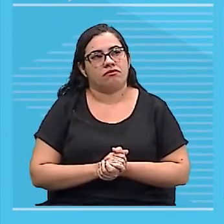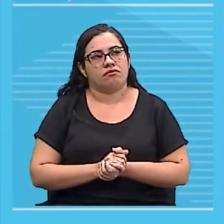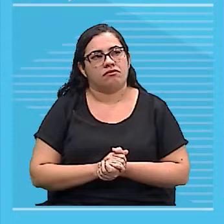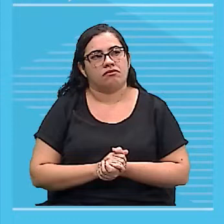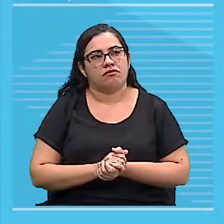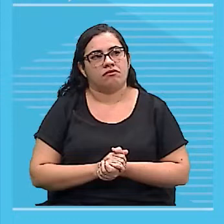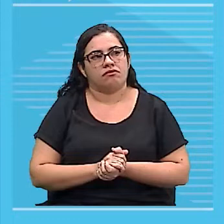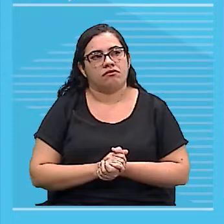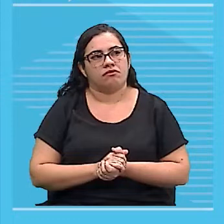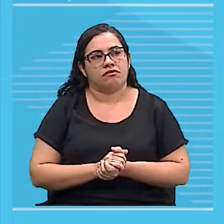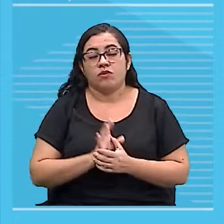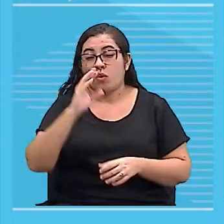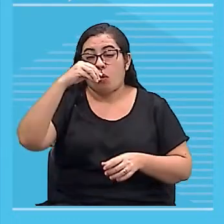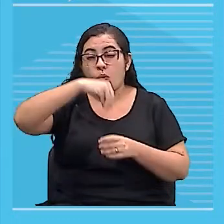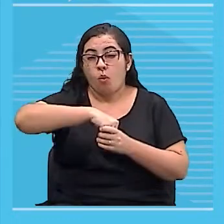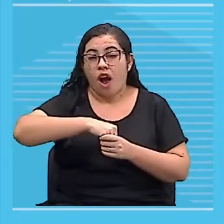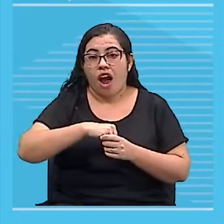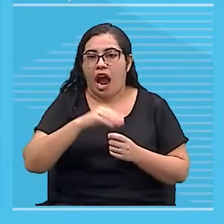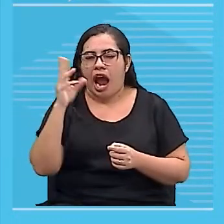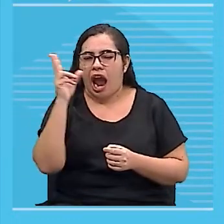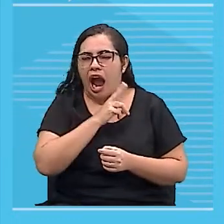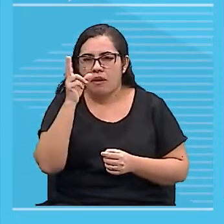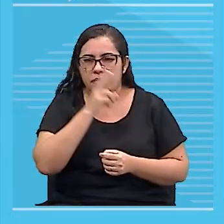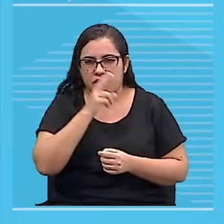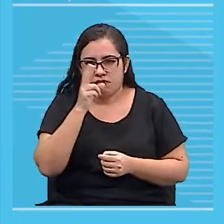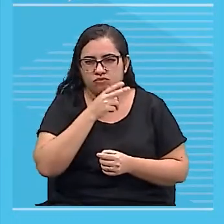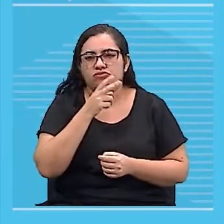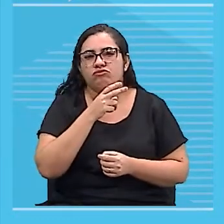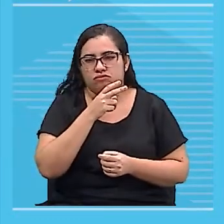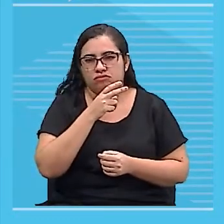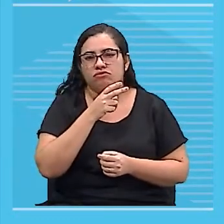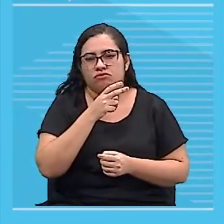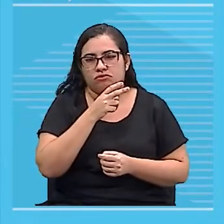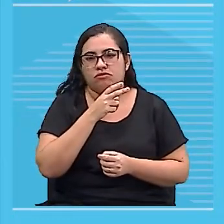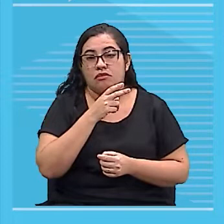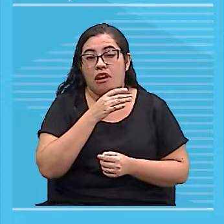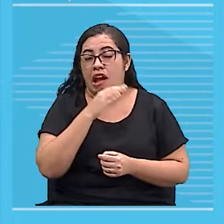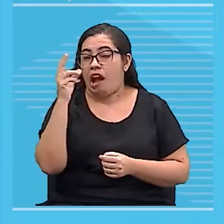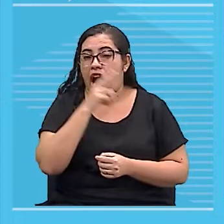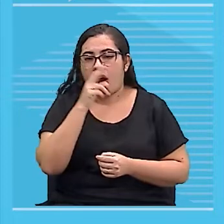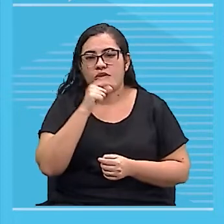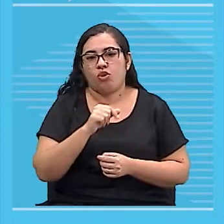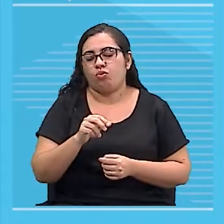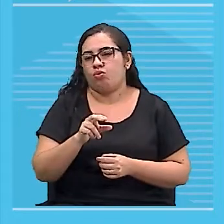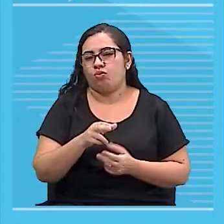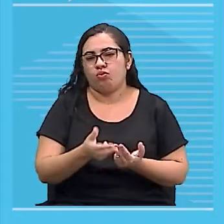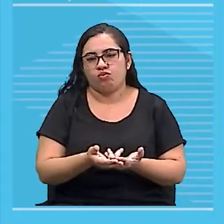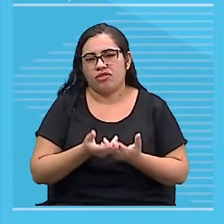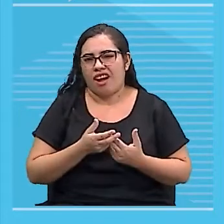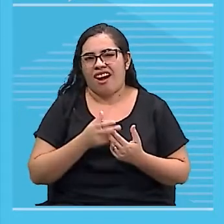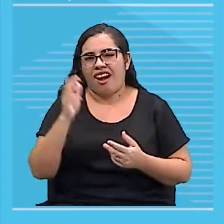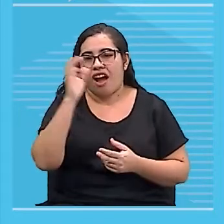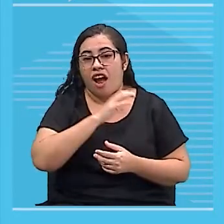e também eles vão utilizar de forma mais rápida, diferente